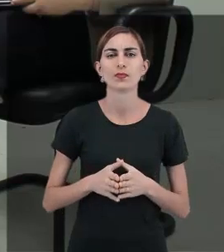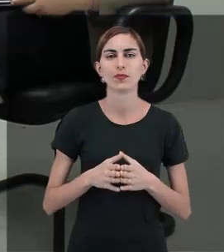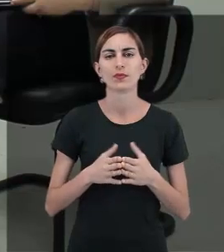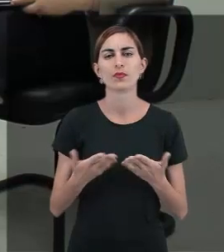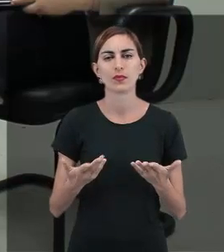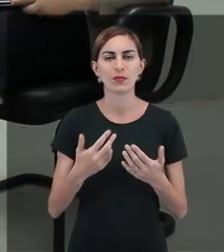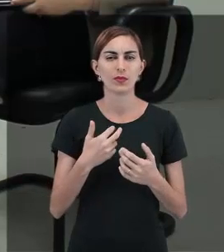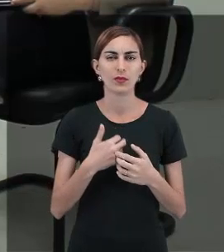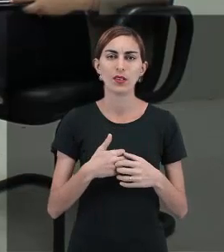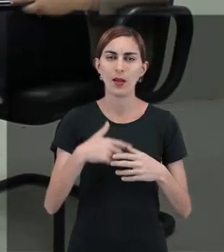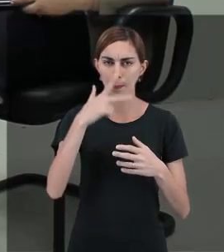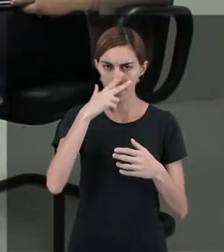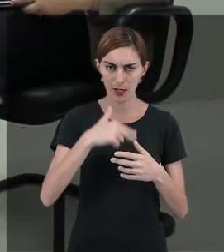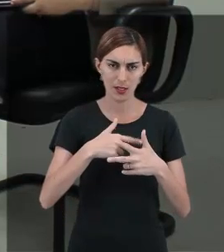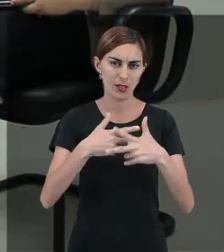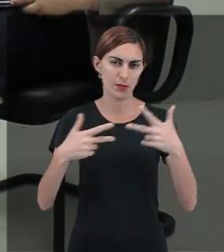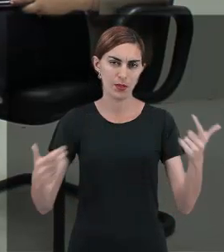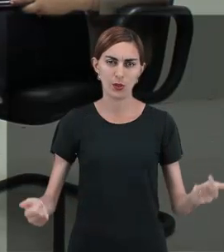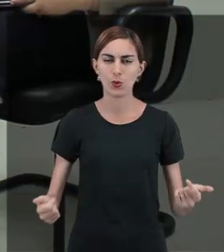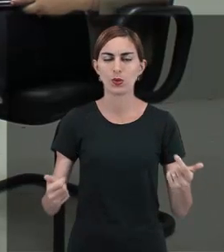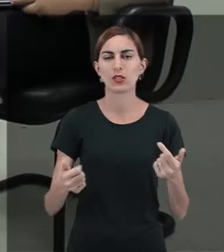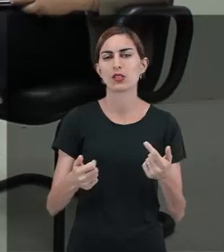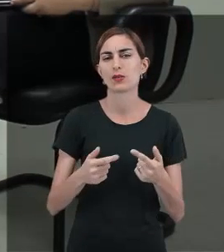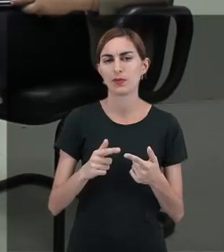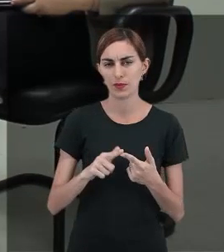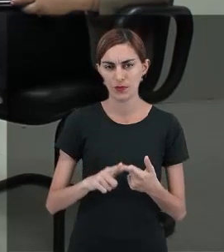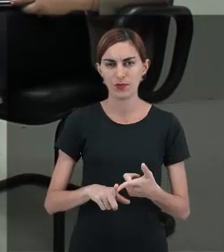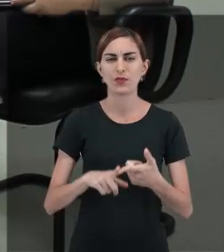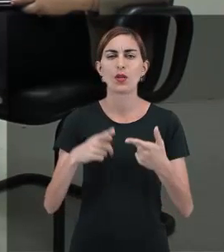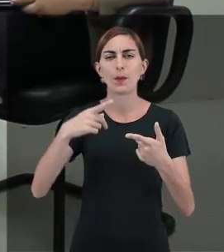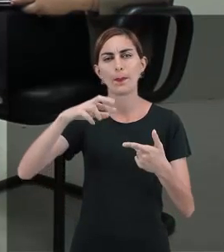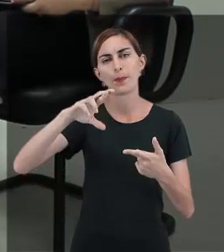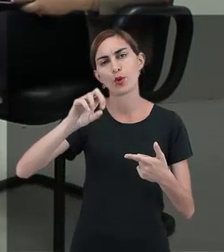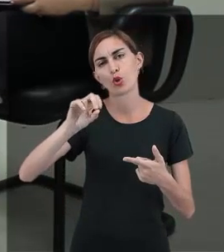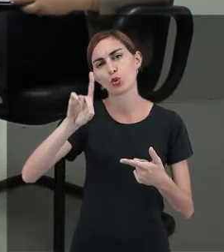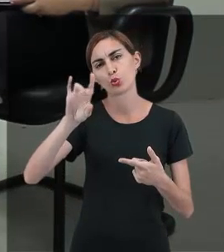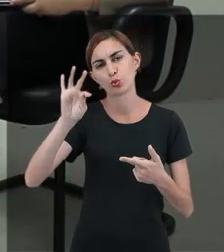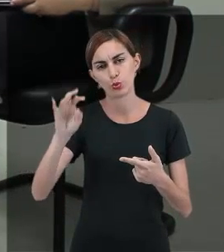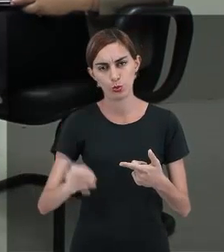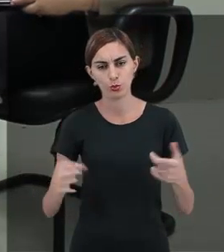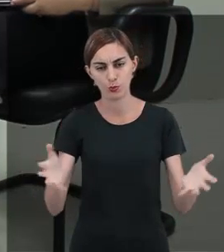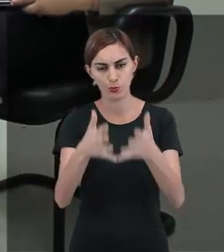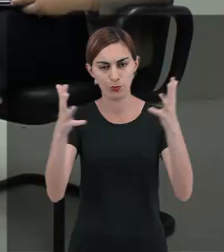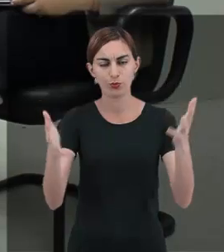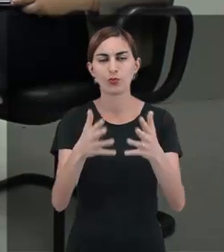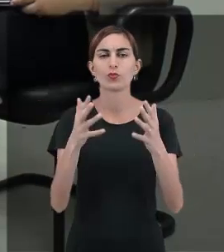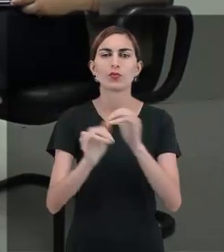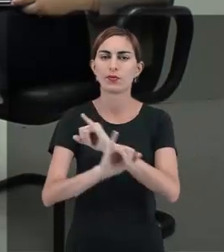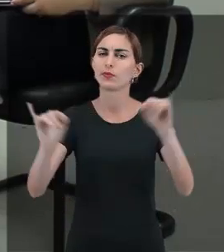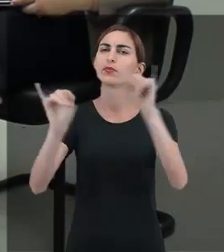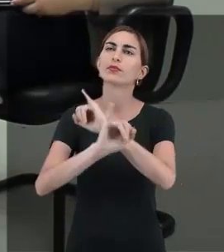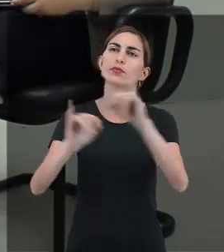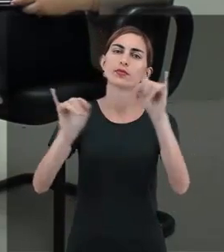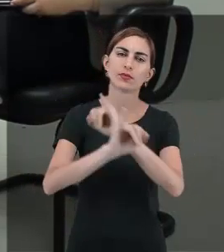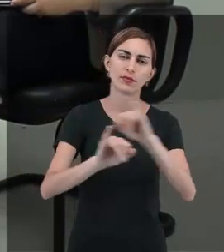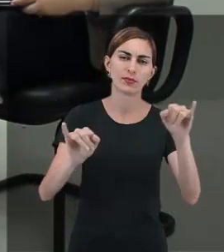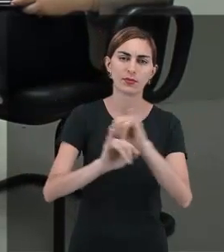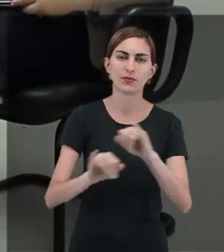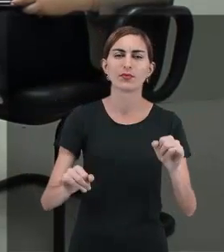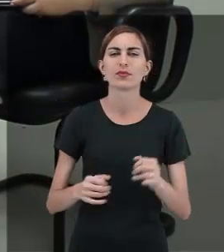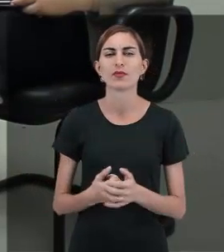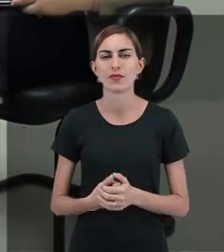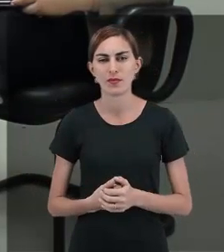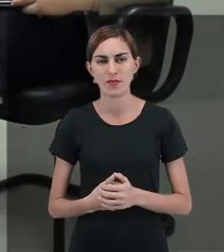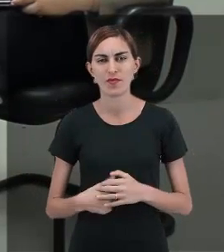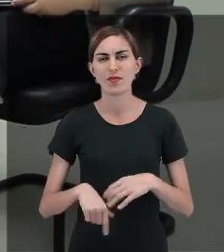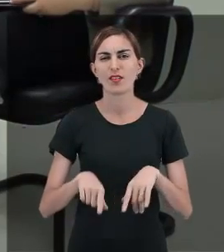Eu posso dizer que é a mesma coisa, né? Que a promoção é o ato de promover o produto. Eu só consigo promover comunicando da melhor forma possível, usando a melhor